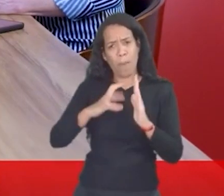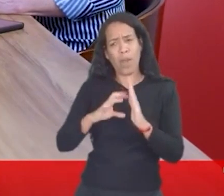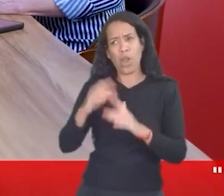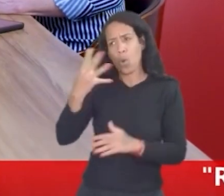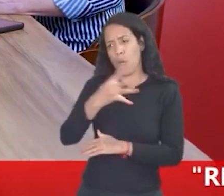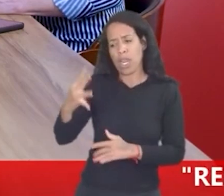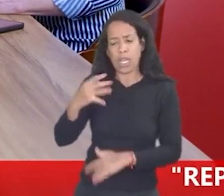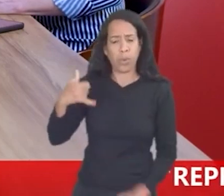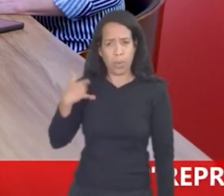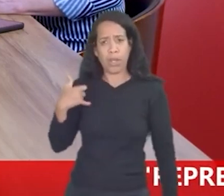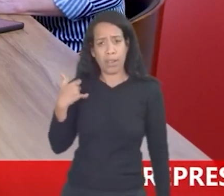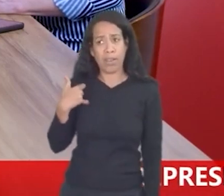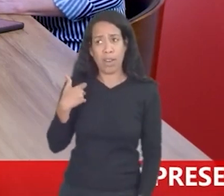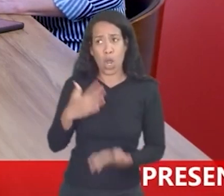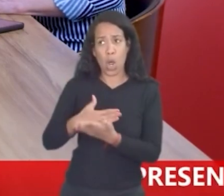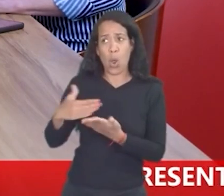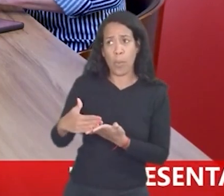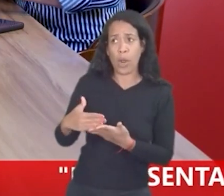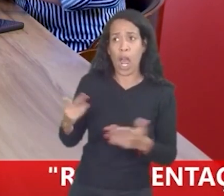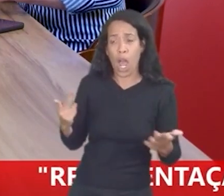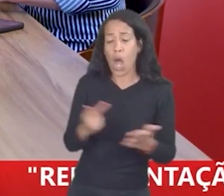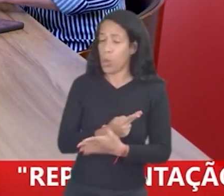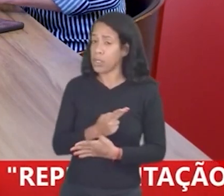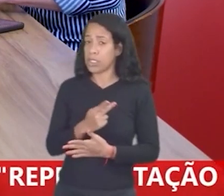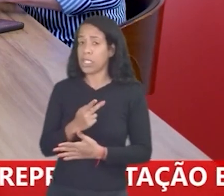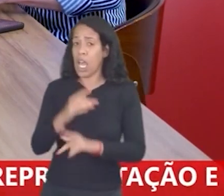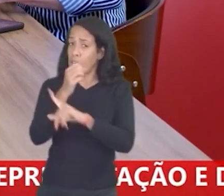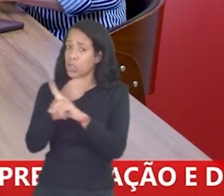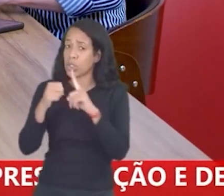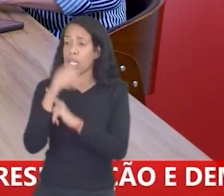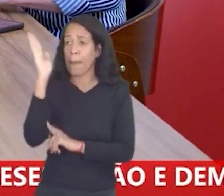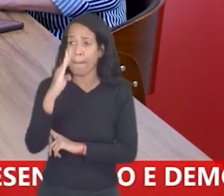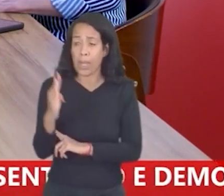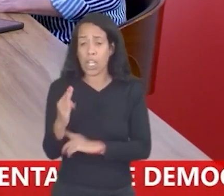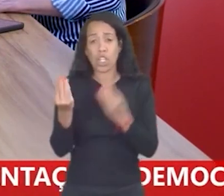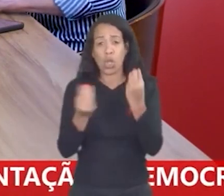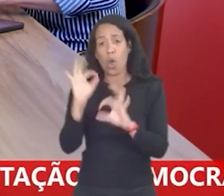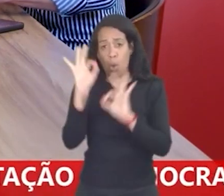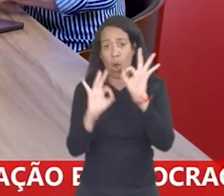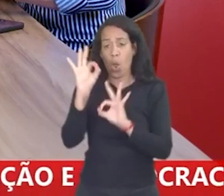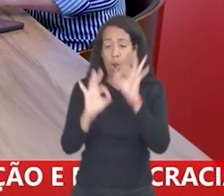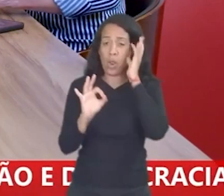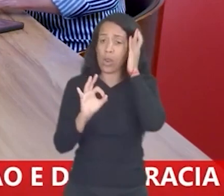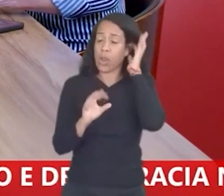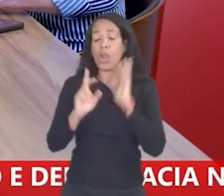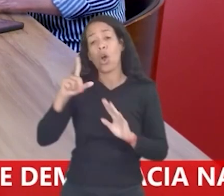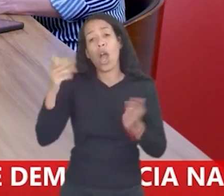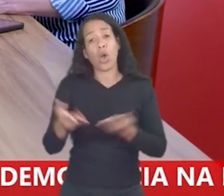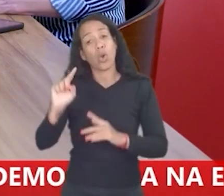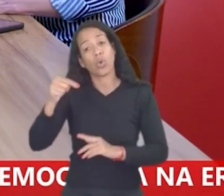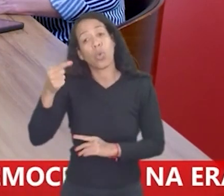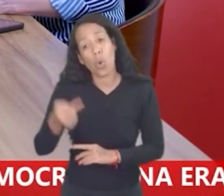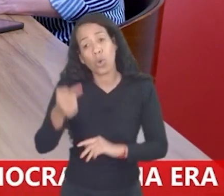tem 44 anos, nascemos com uma situação que estava a sociedade brasileira, a sua forma de organizar. Estamos num outro momento e